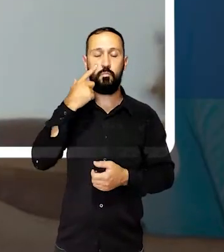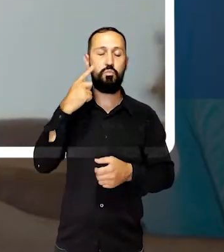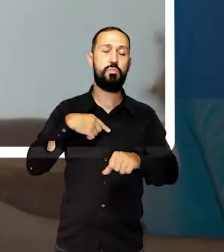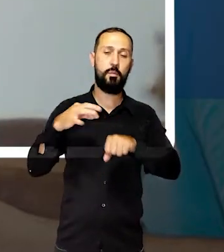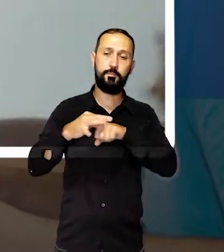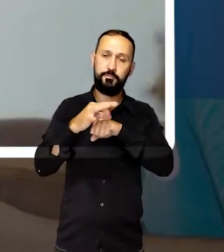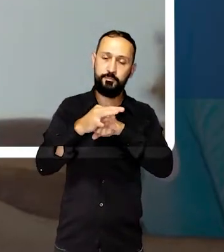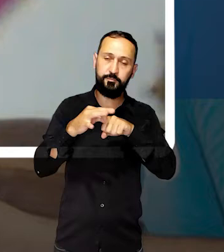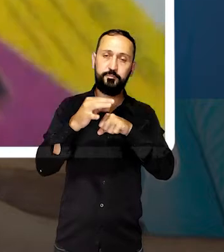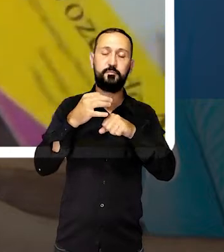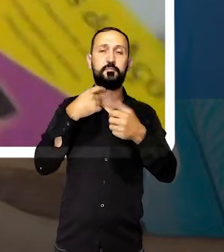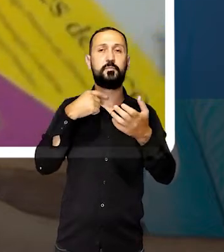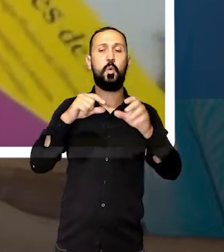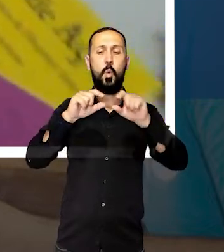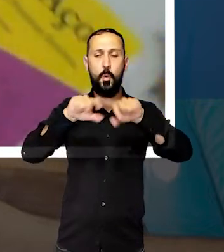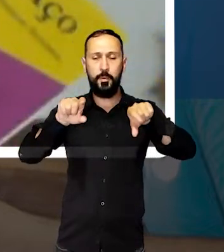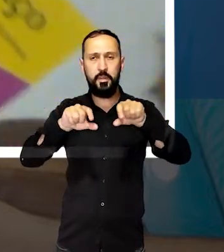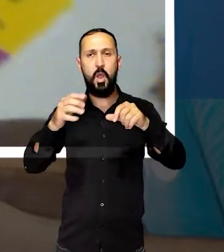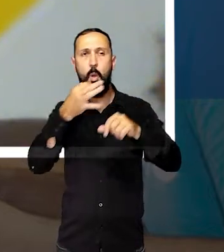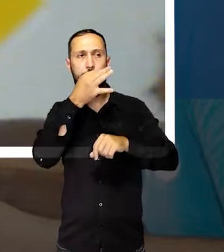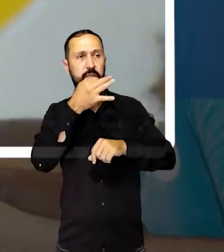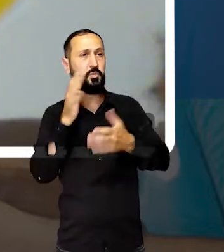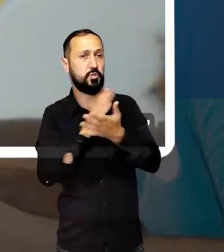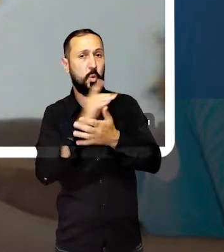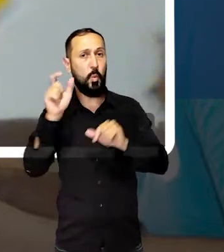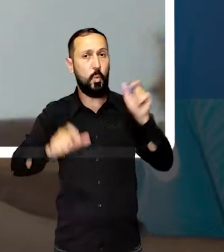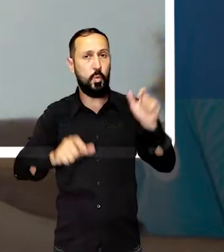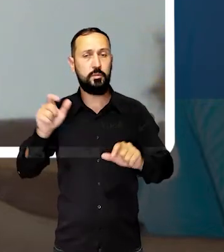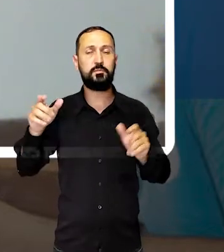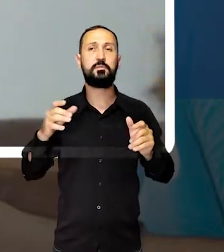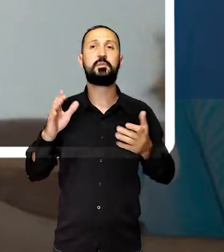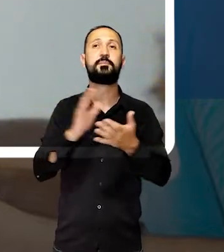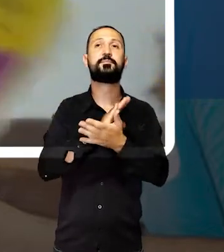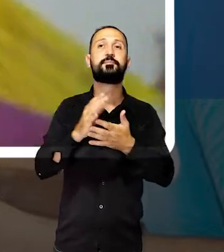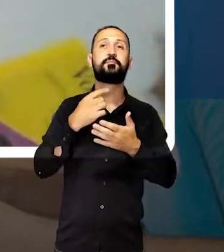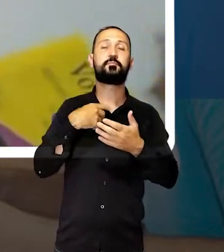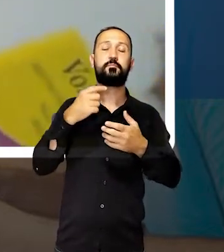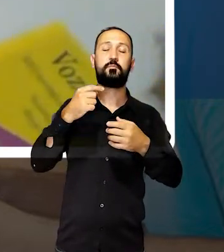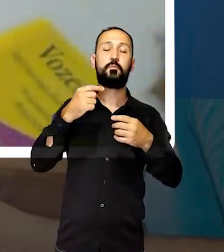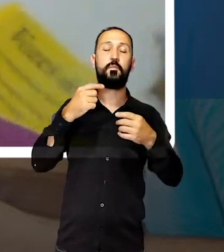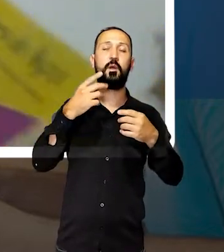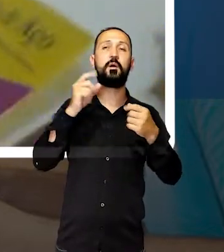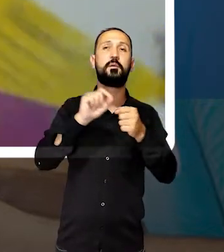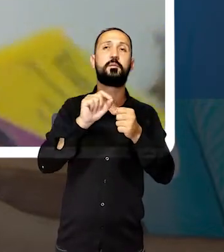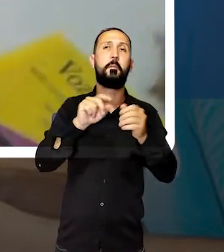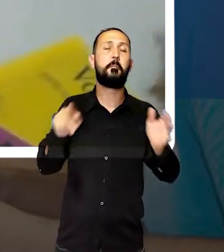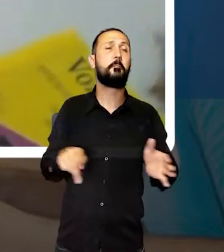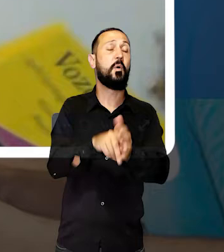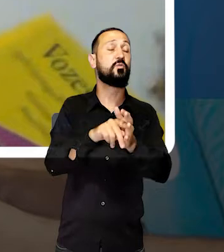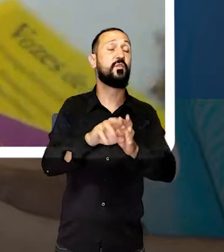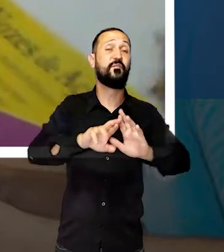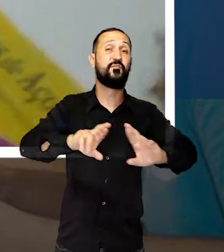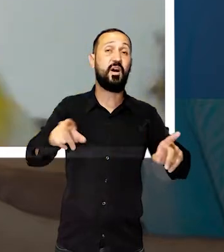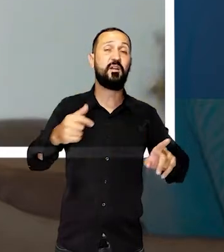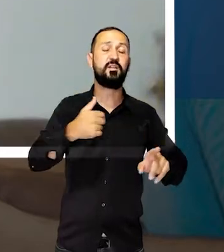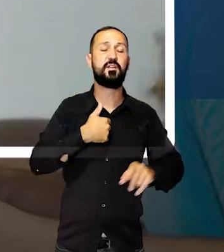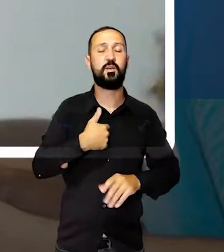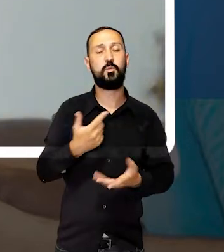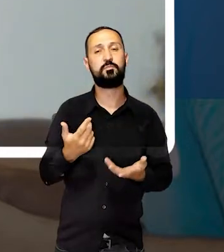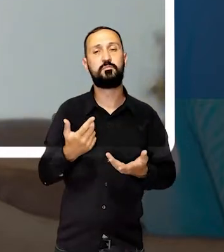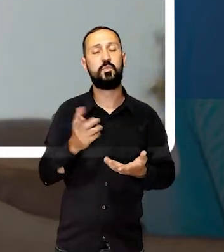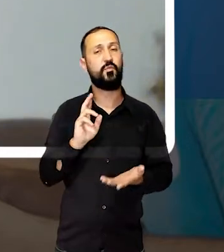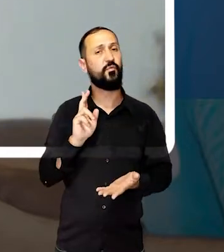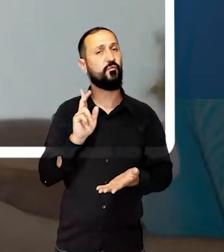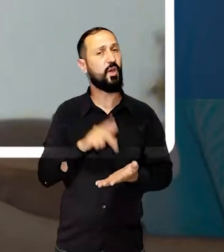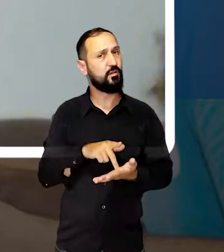fortuna crítica, comentários críticos de autores e também comentários críticos inéditos que